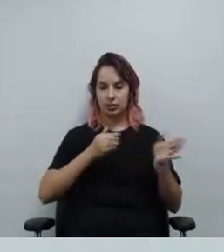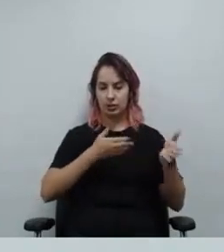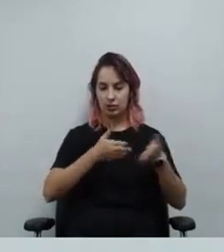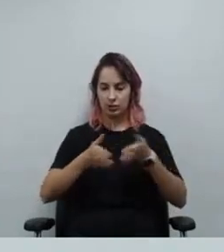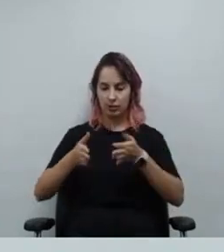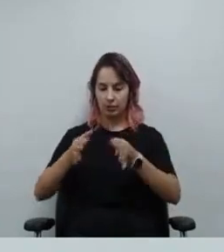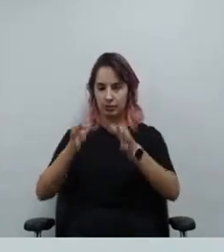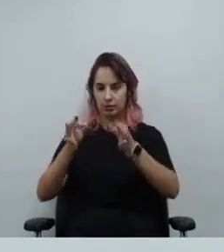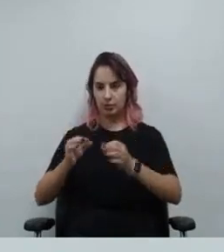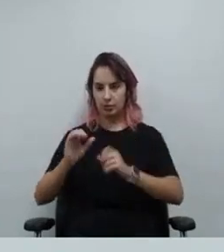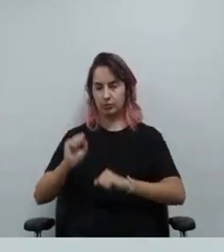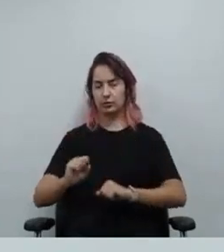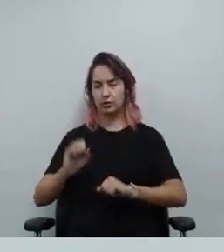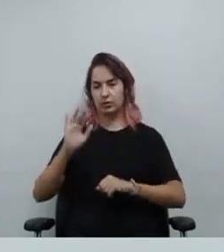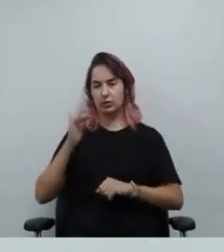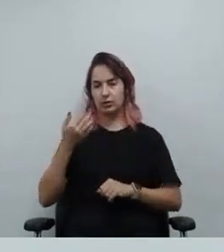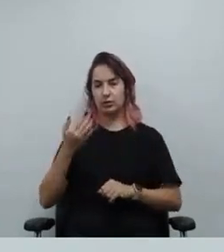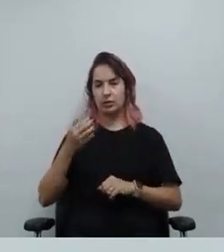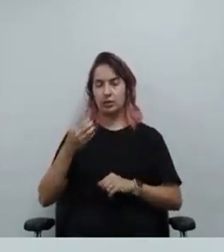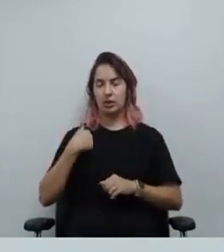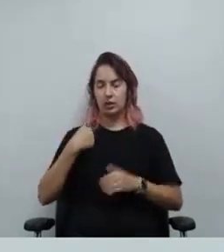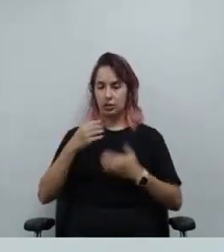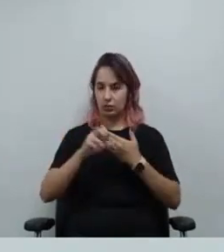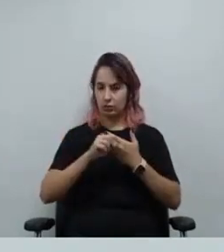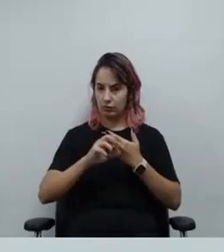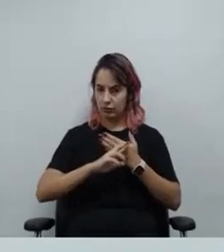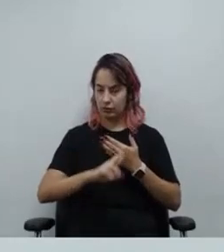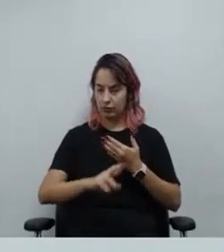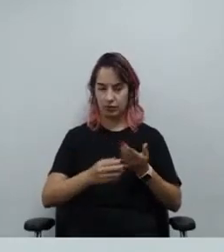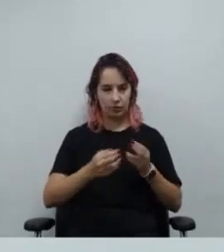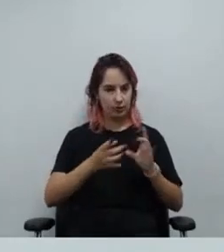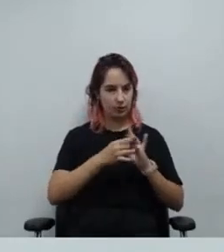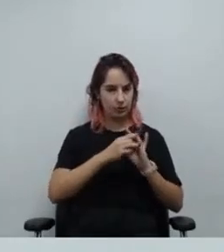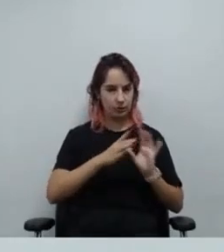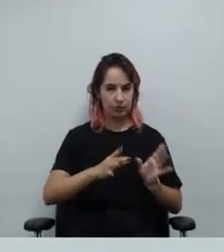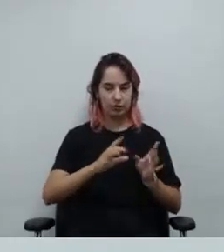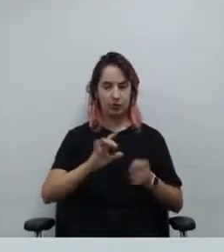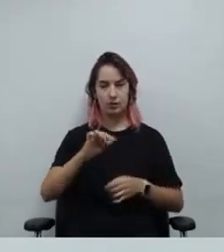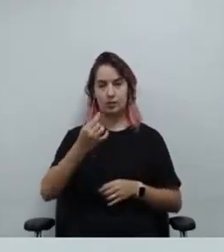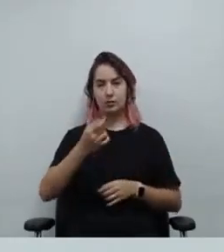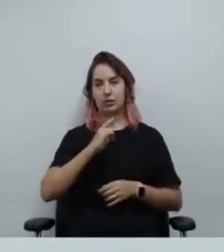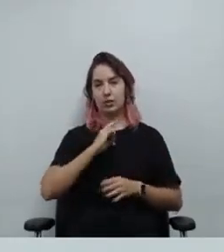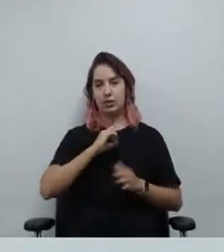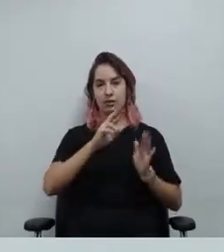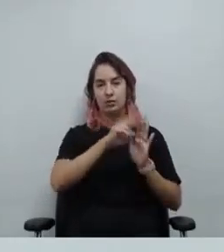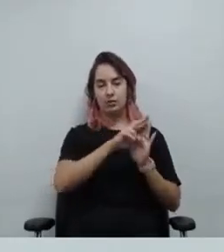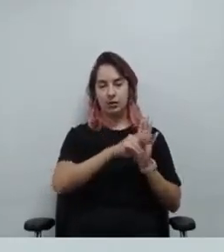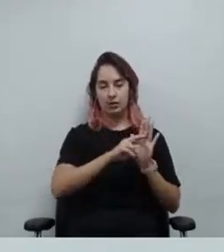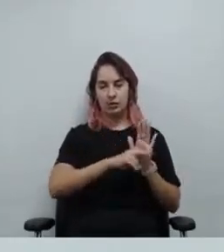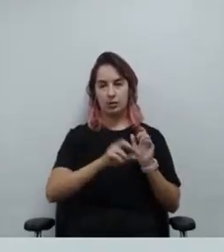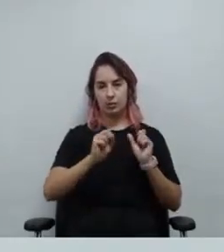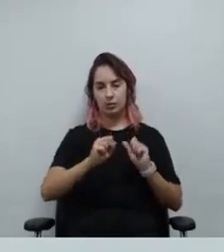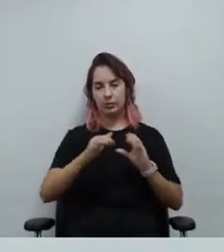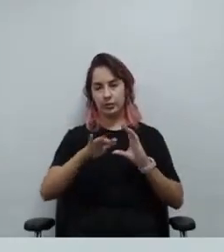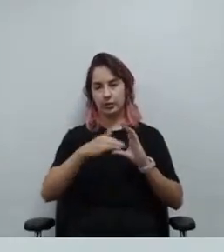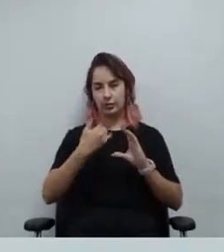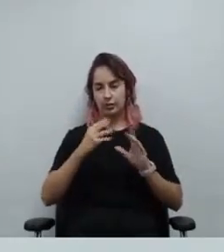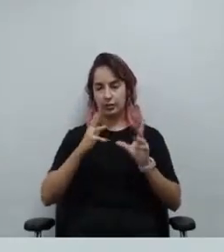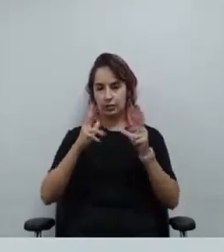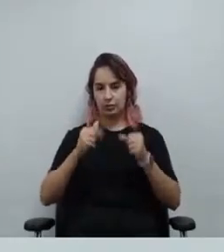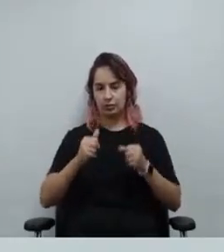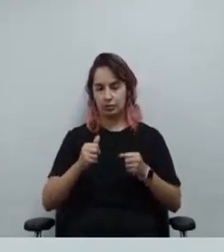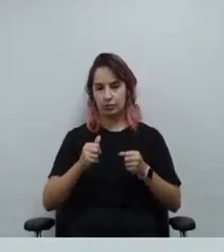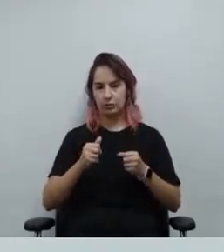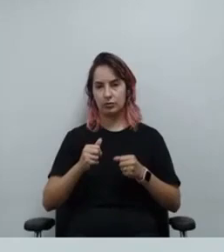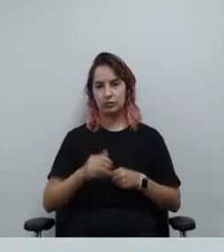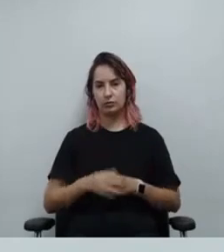né? E coloco aqui a ouvidoria à disposição, e agora a gente vai fazer um relatório com diagnósticos e propostas para enviar aqui a todos os